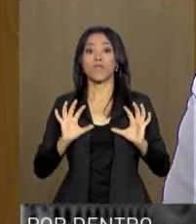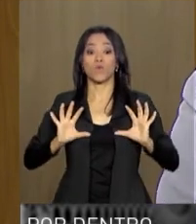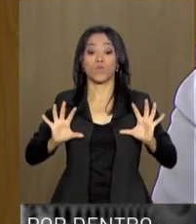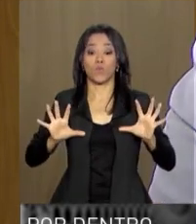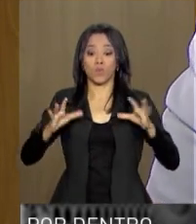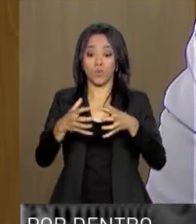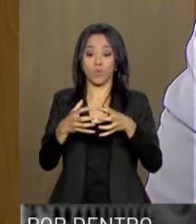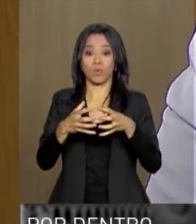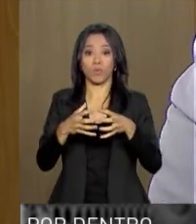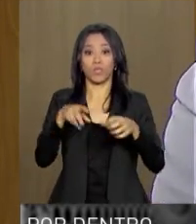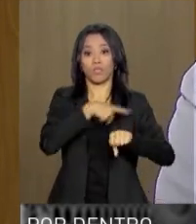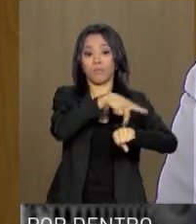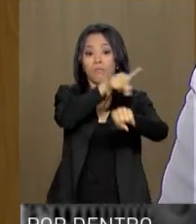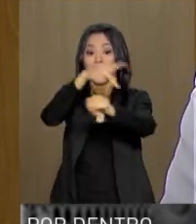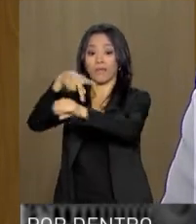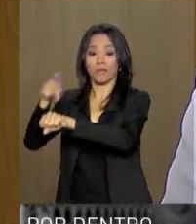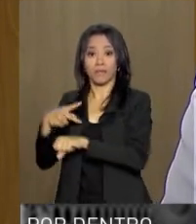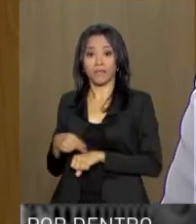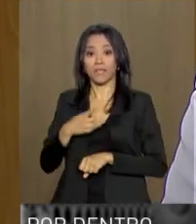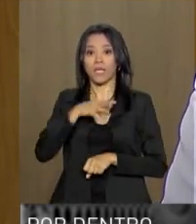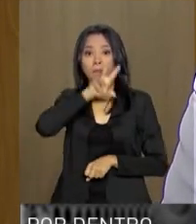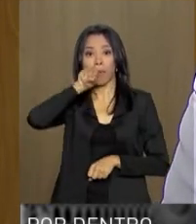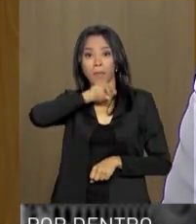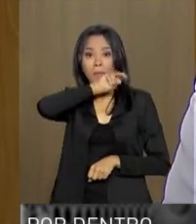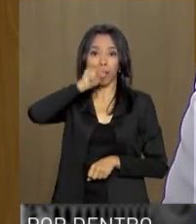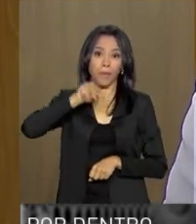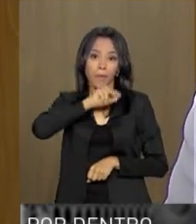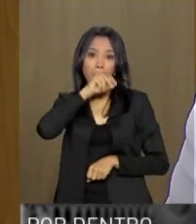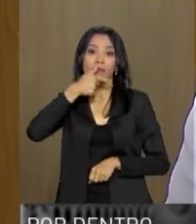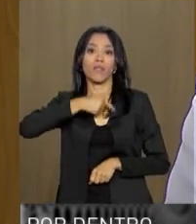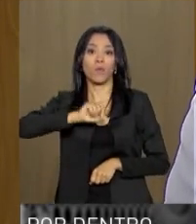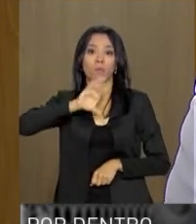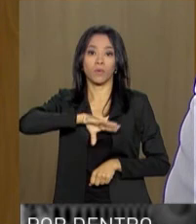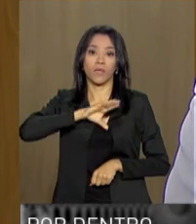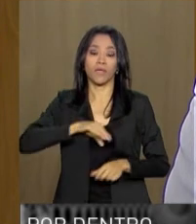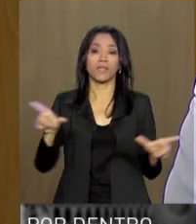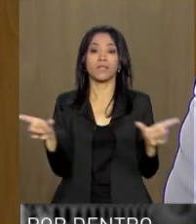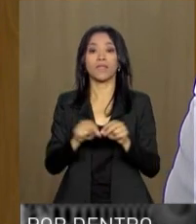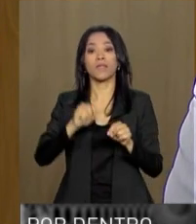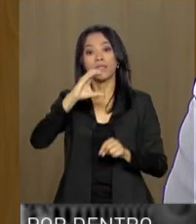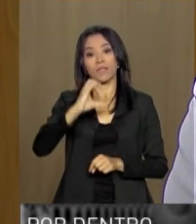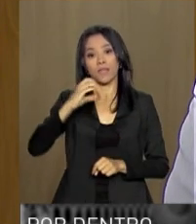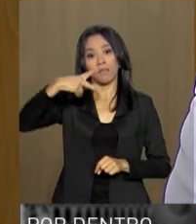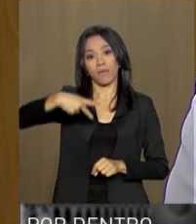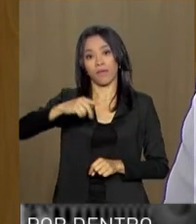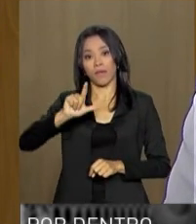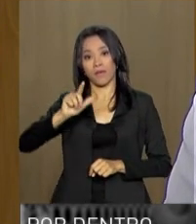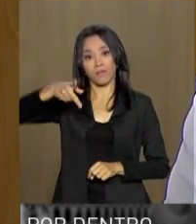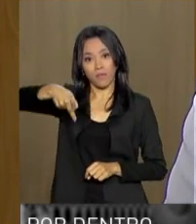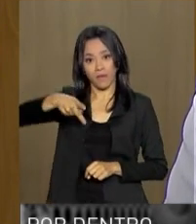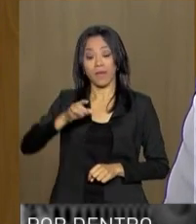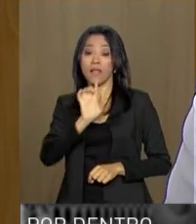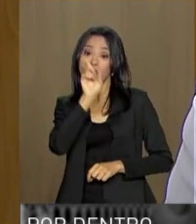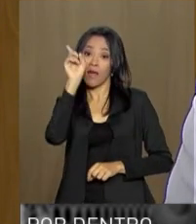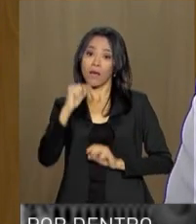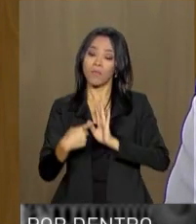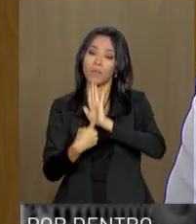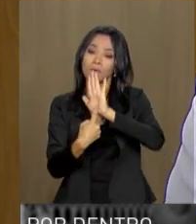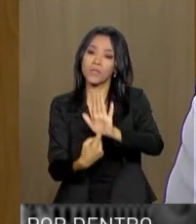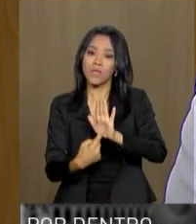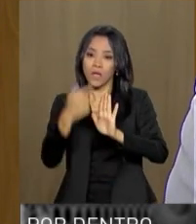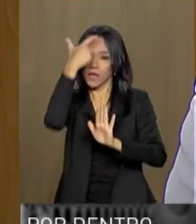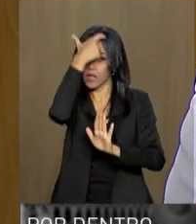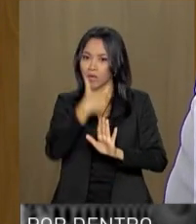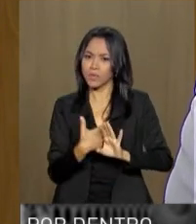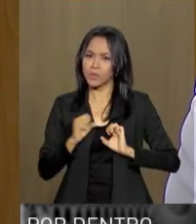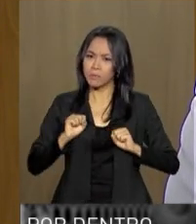cplp e ali além de demonstrarmos o empenho de mostrarmos a